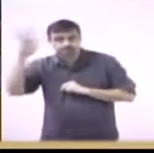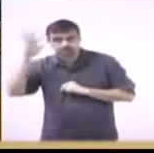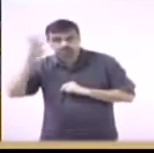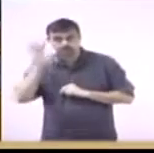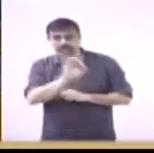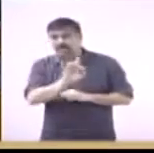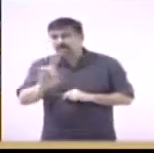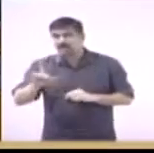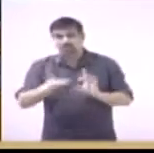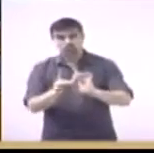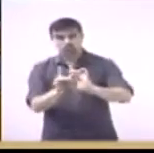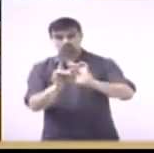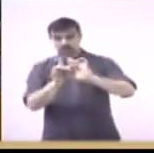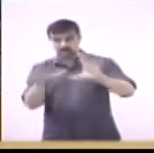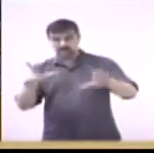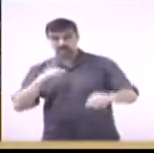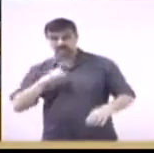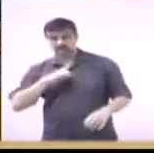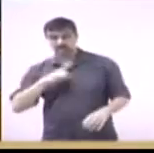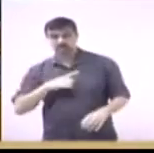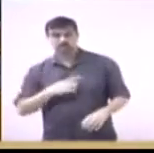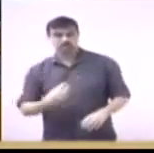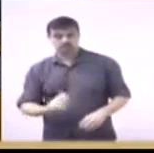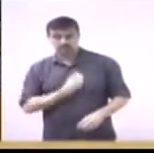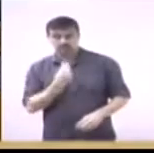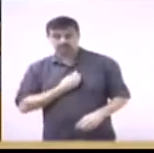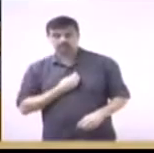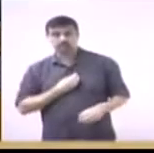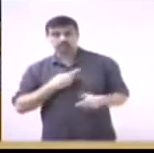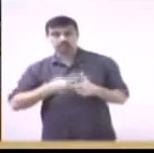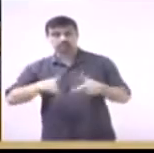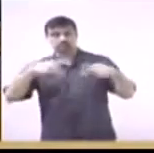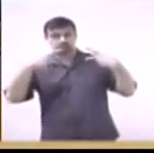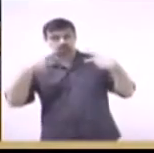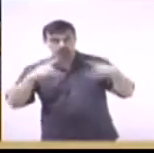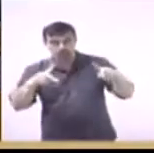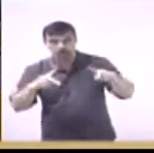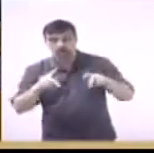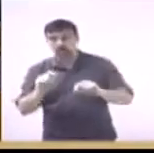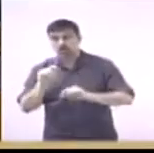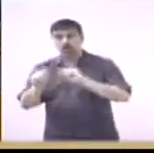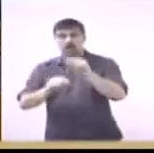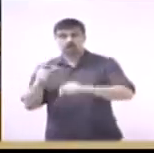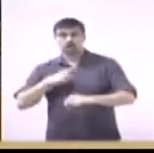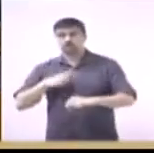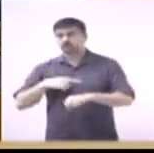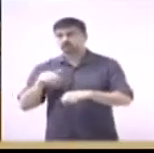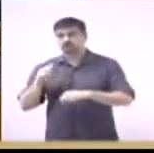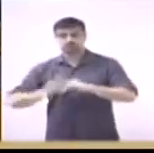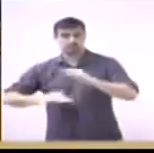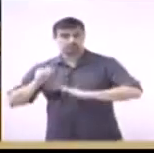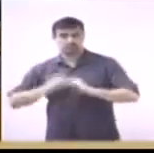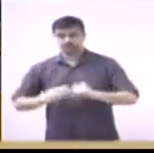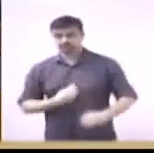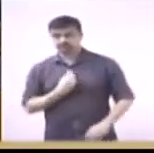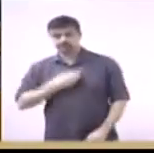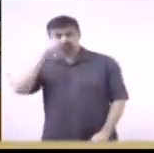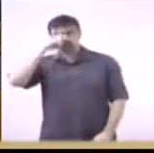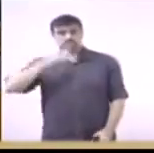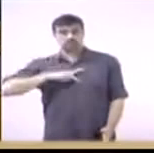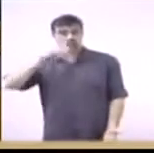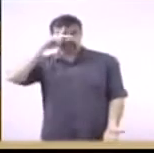serem o que querem ser, ter o que quer ter, ações que elas devam ser tomadas da maneira que cada um